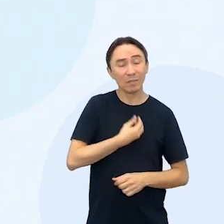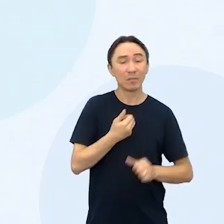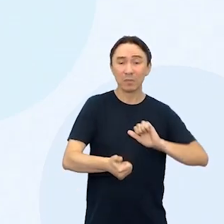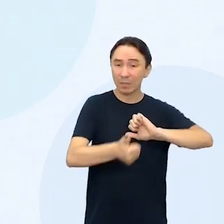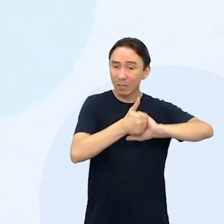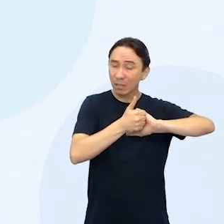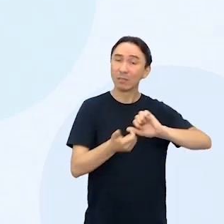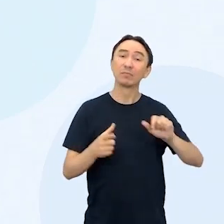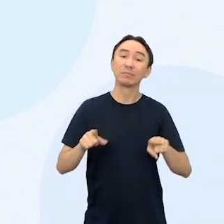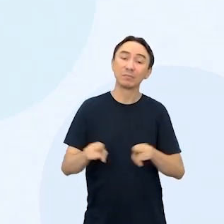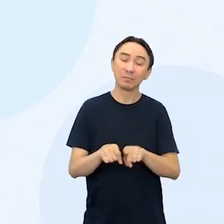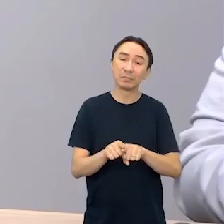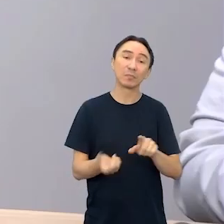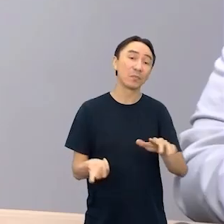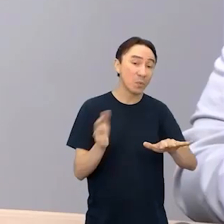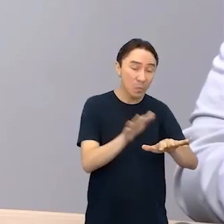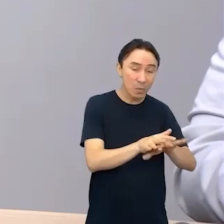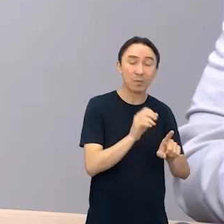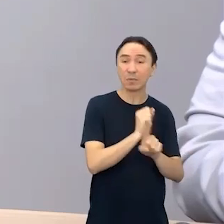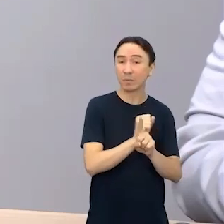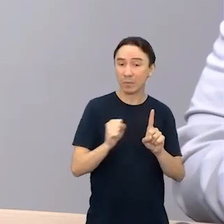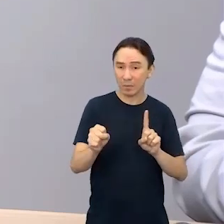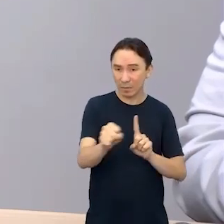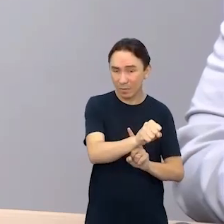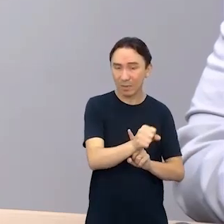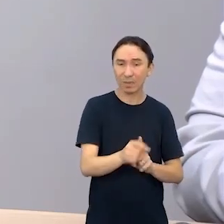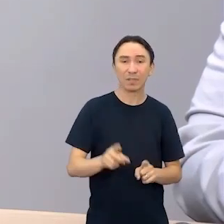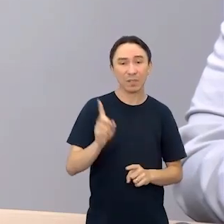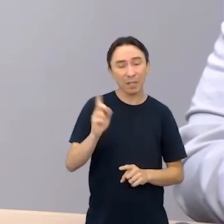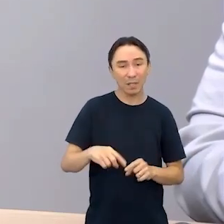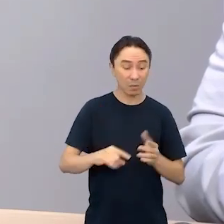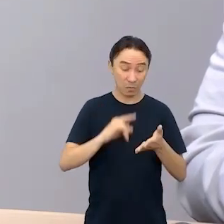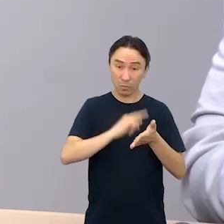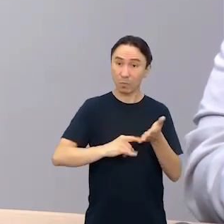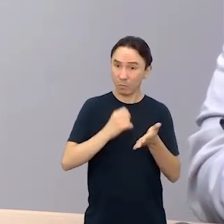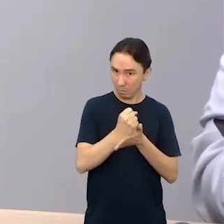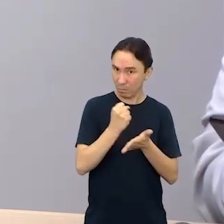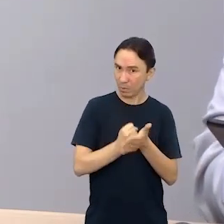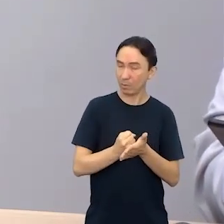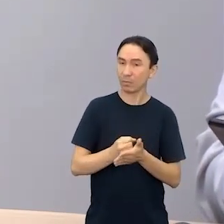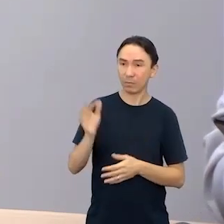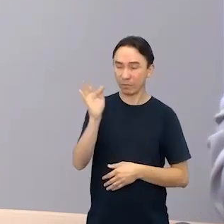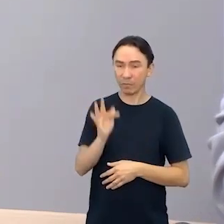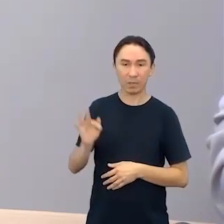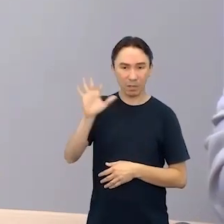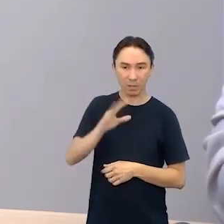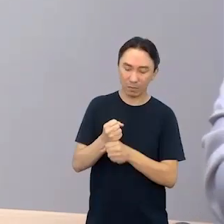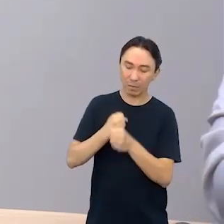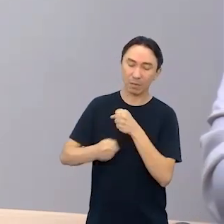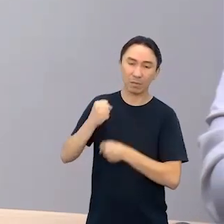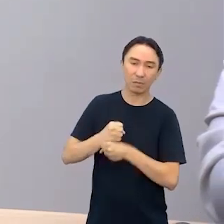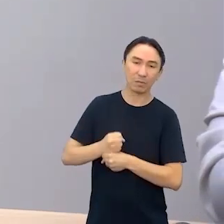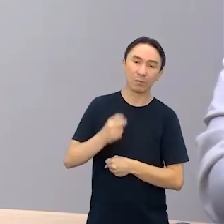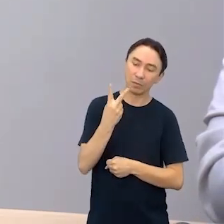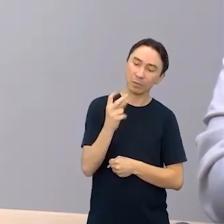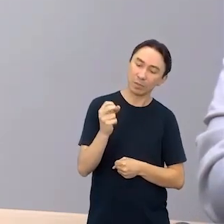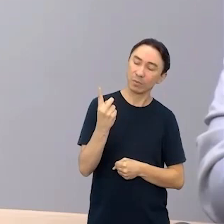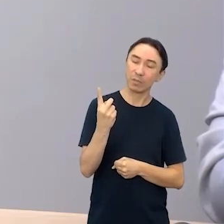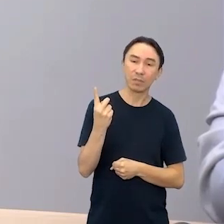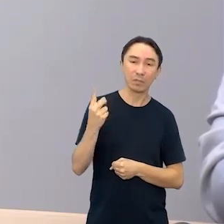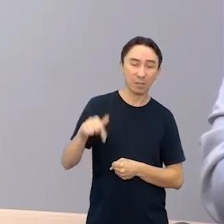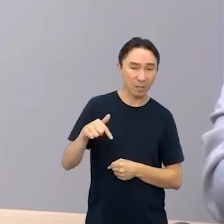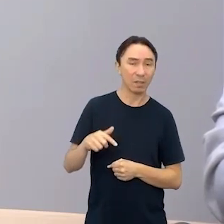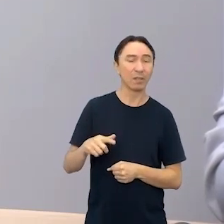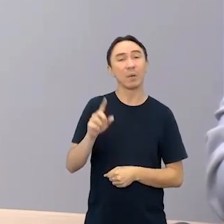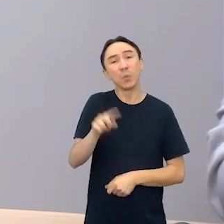social. Esse trecho é extraído de um documento federal de 2007 e ele traz então que a tecnologia assistiva são